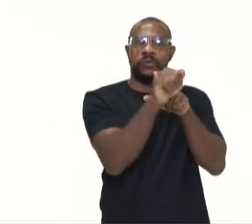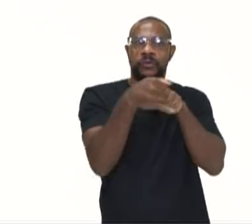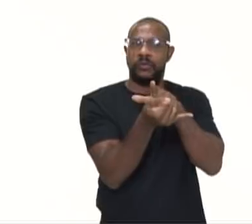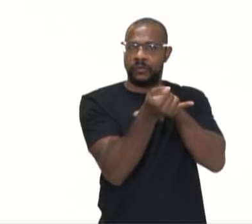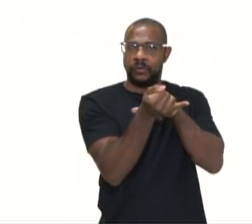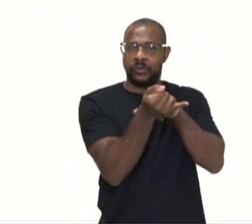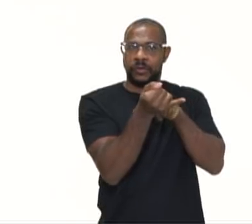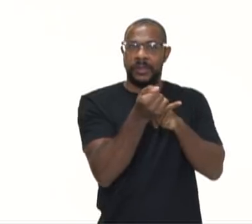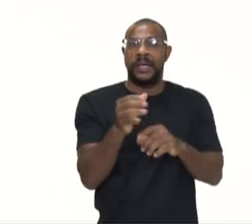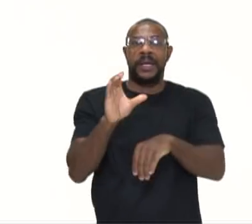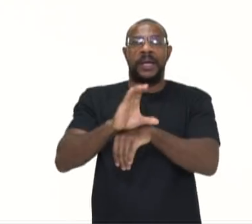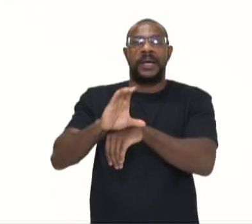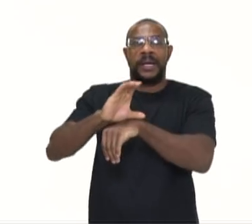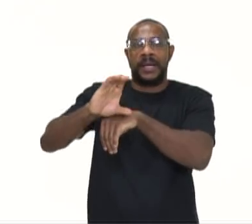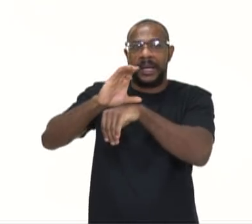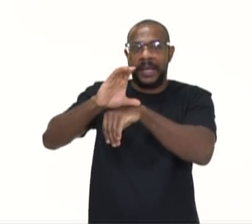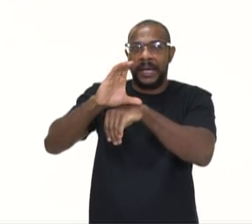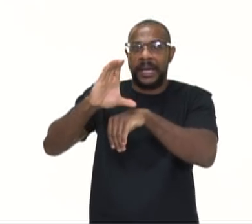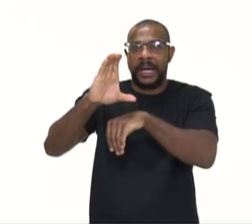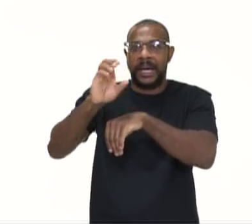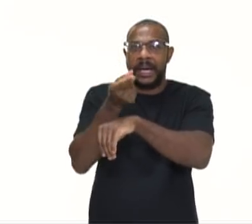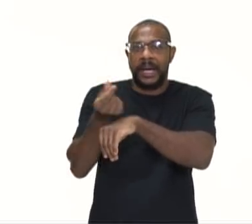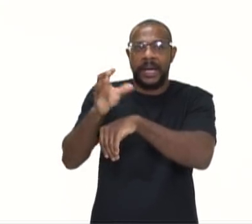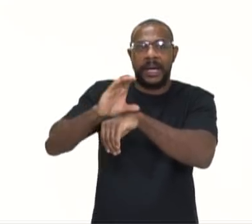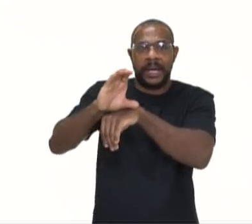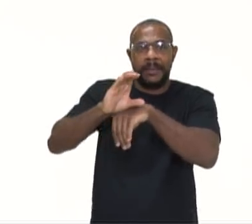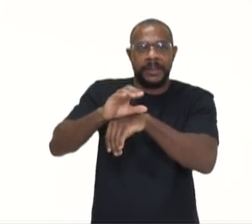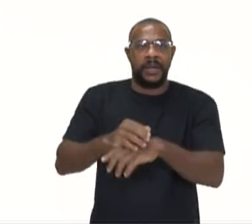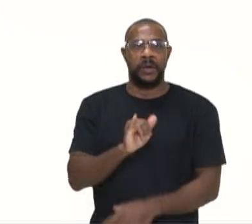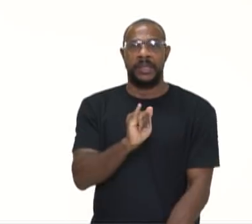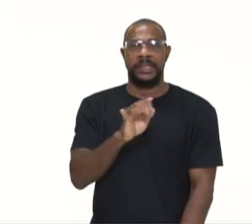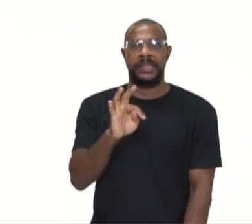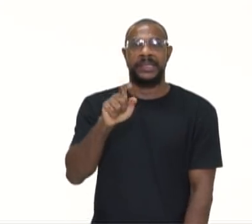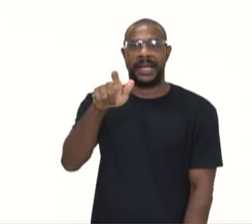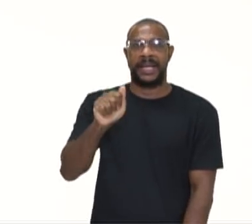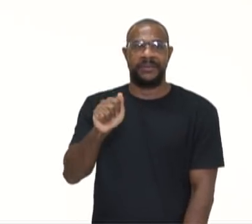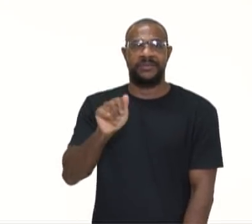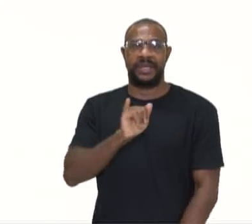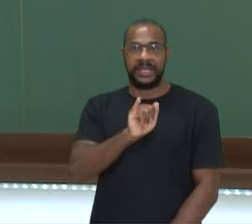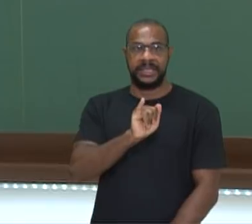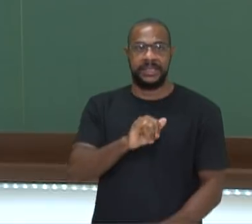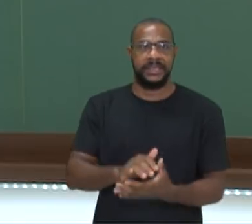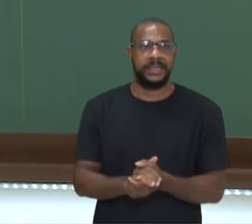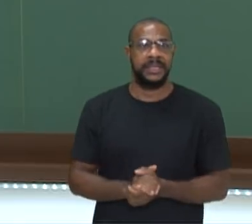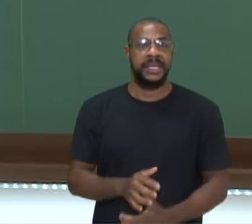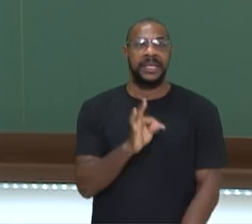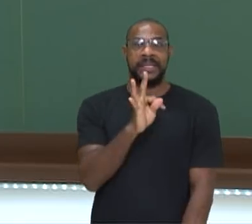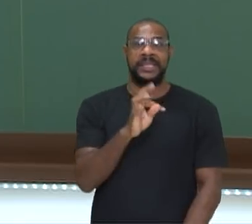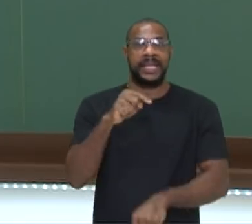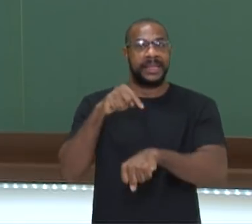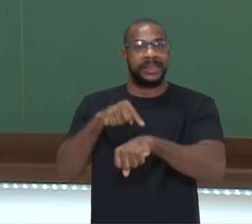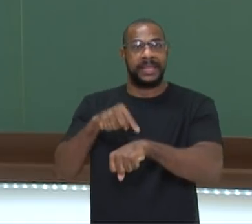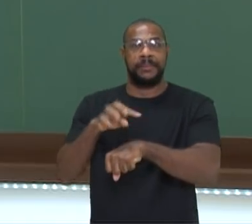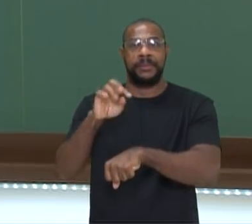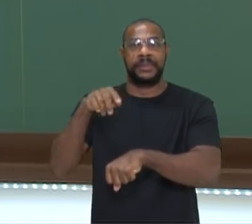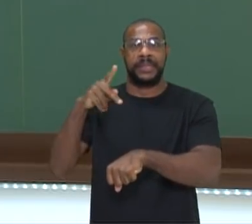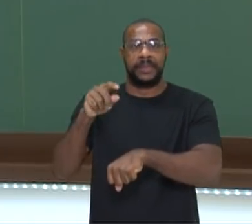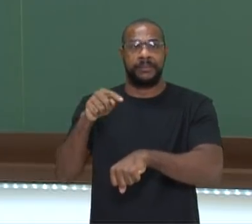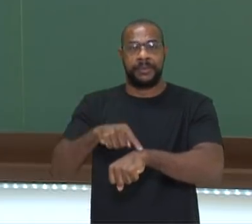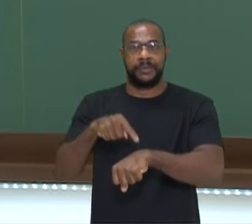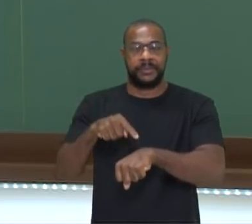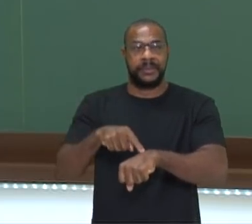C, o capital, o I, a taxa, T, tempo, e M, montante. Montante, relembrando, é